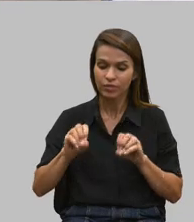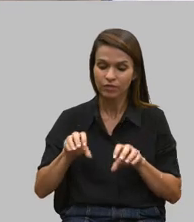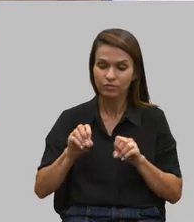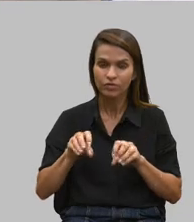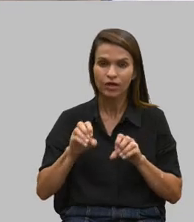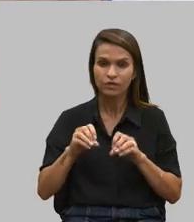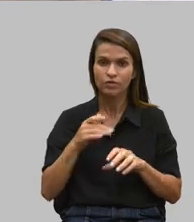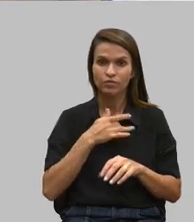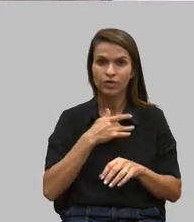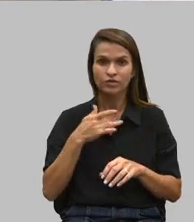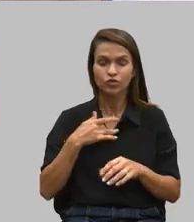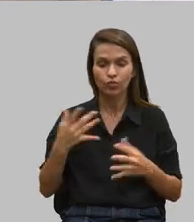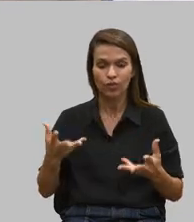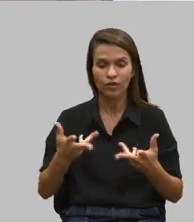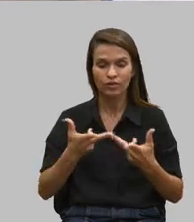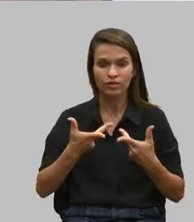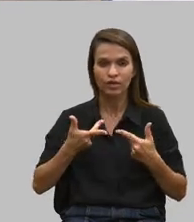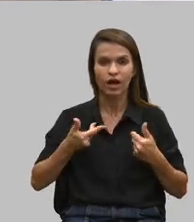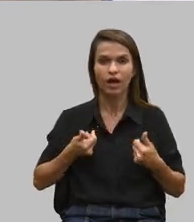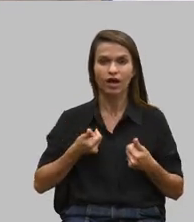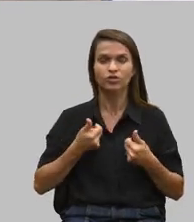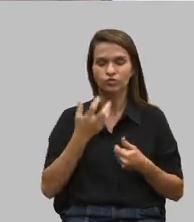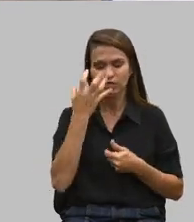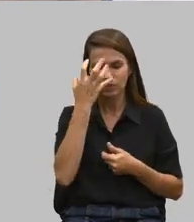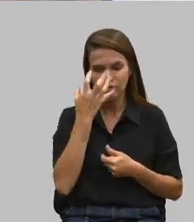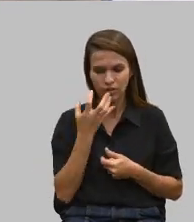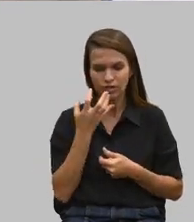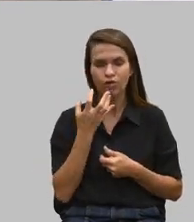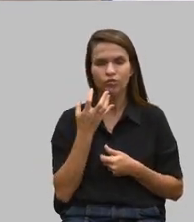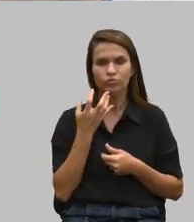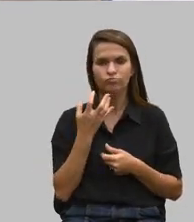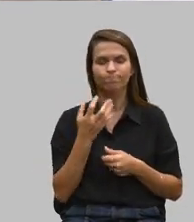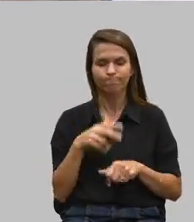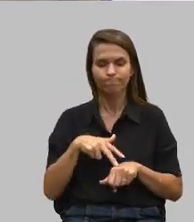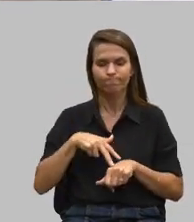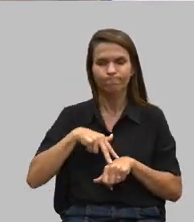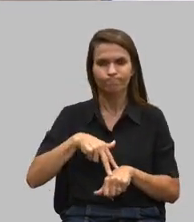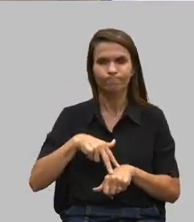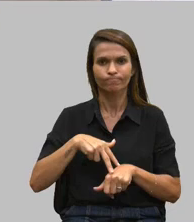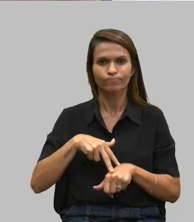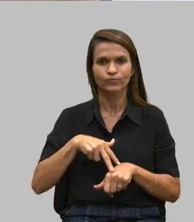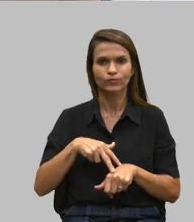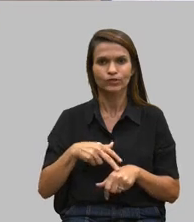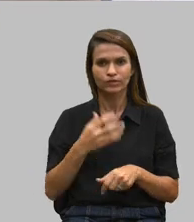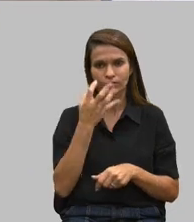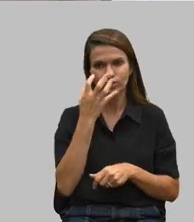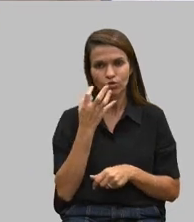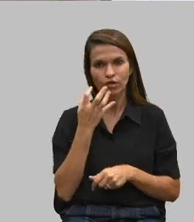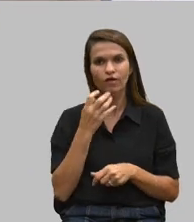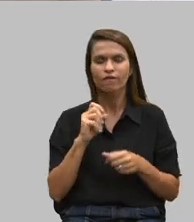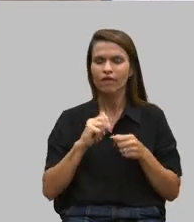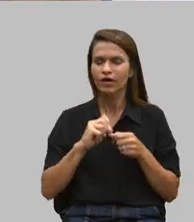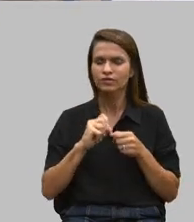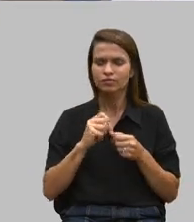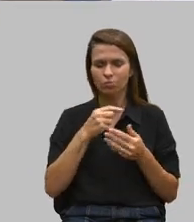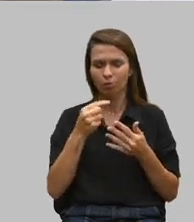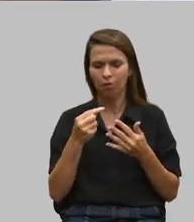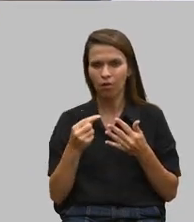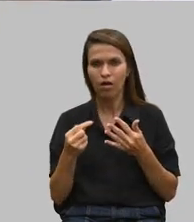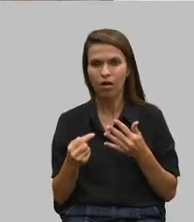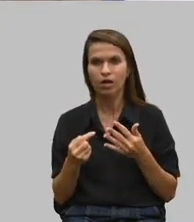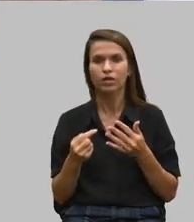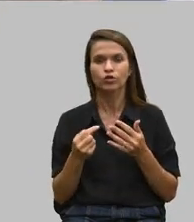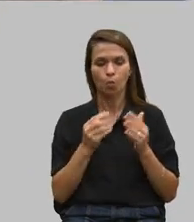uma também de qualidade com muita seriedade com o pé no chão fazendo o que dá para fazer a cada seu